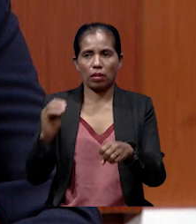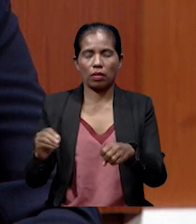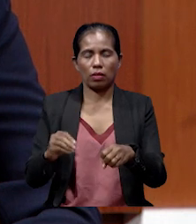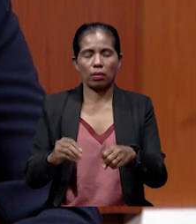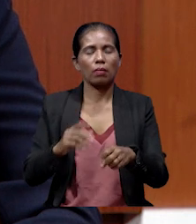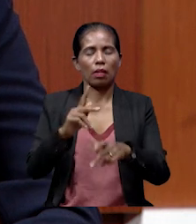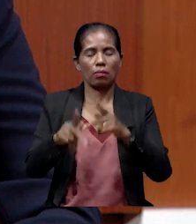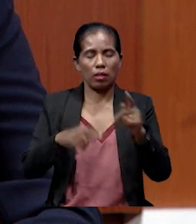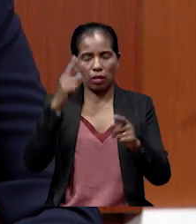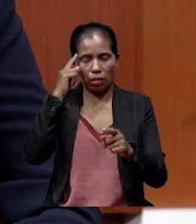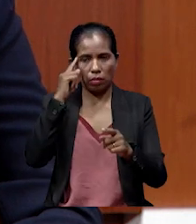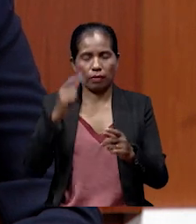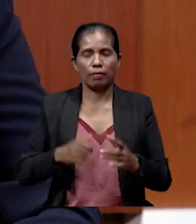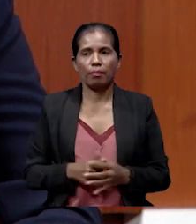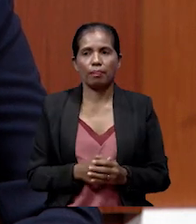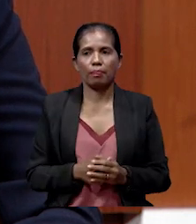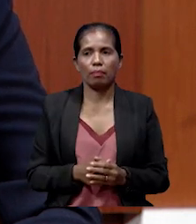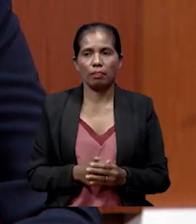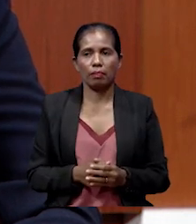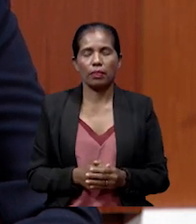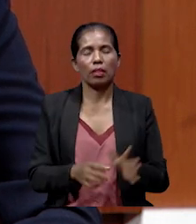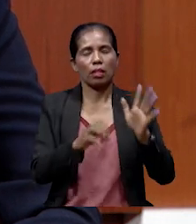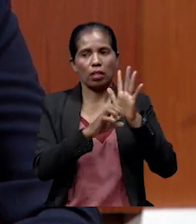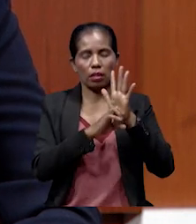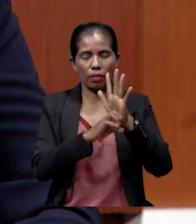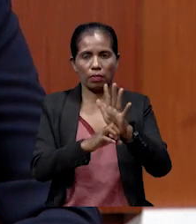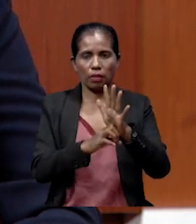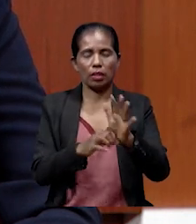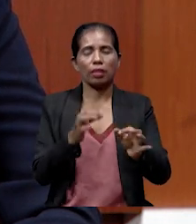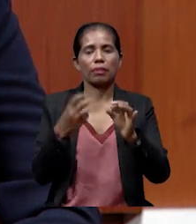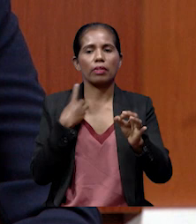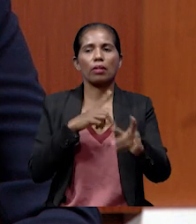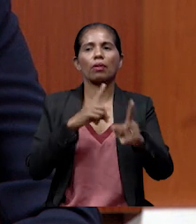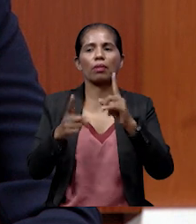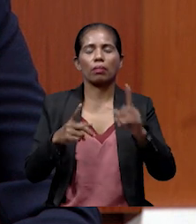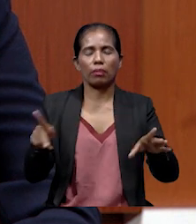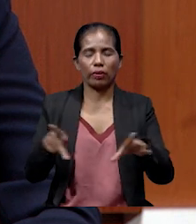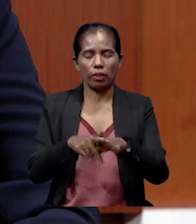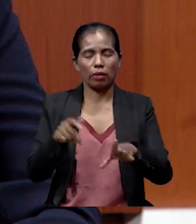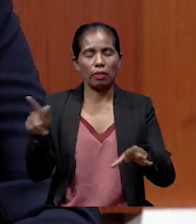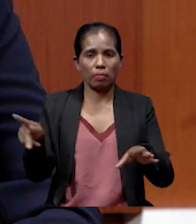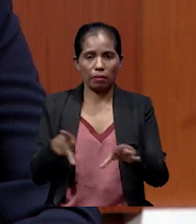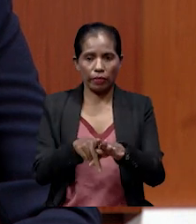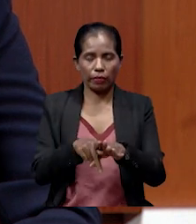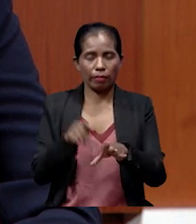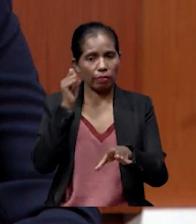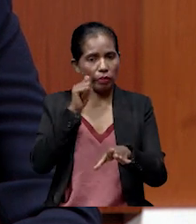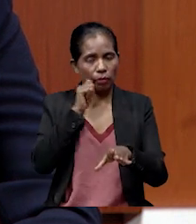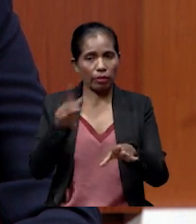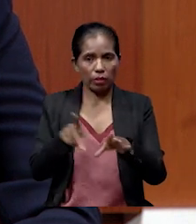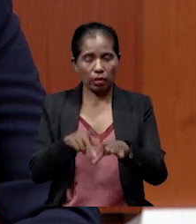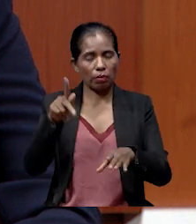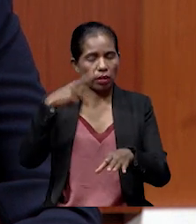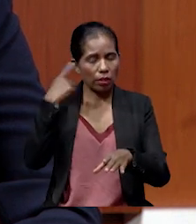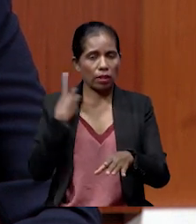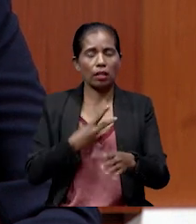psicológicos. Tarek, né, exemplo ida na BE, quando ita colia quando afeta a participação e a política, ita cara que ata afeta o mais